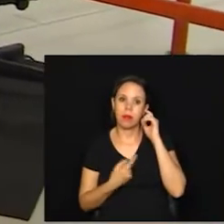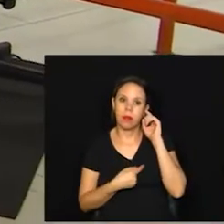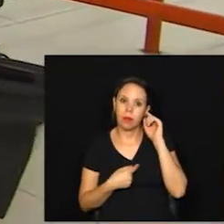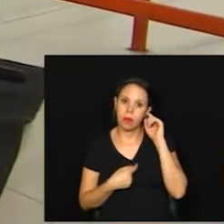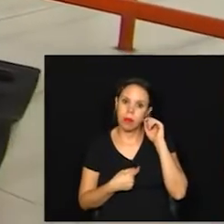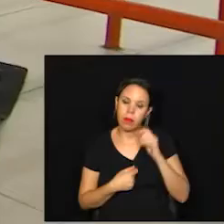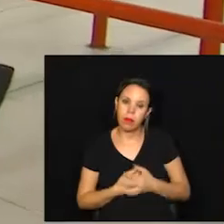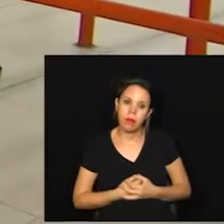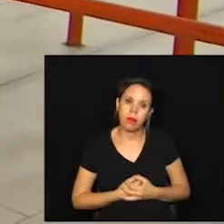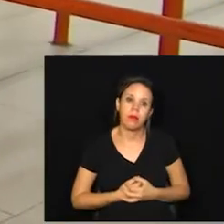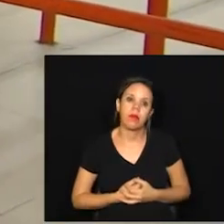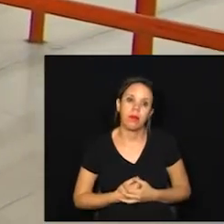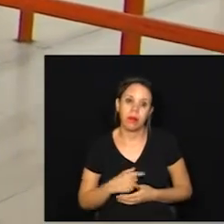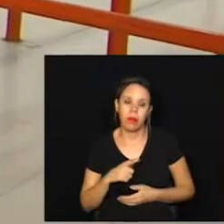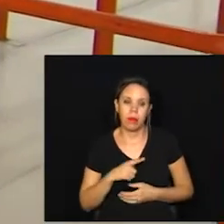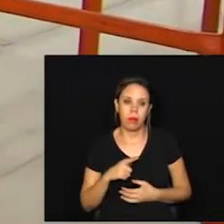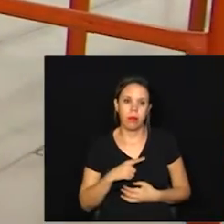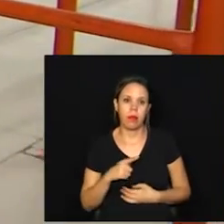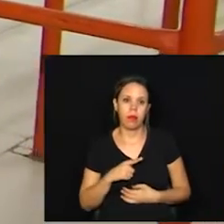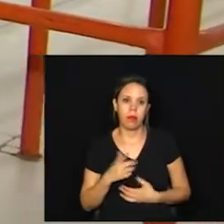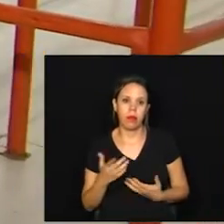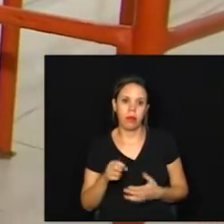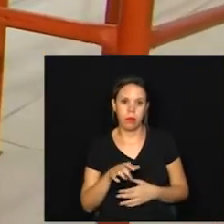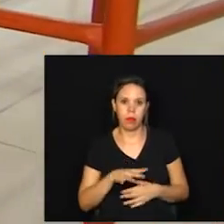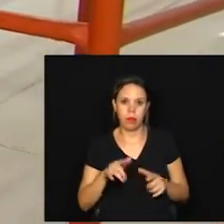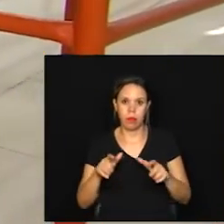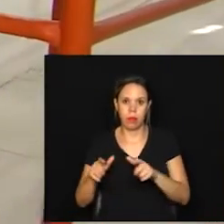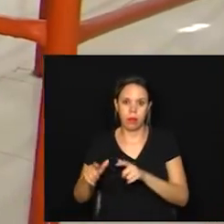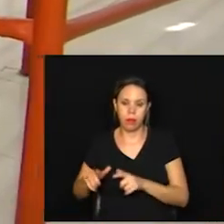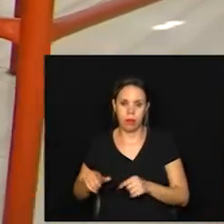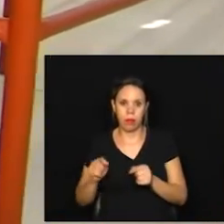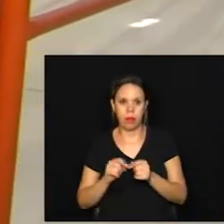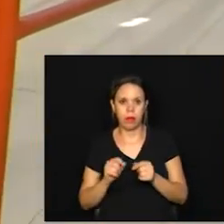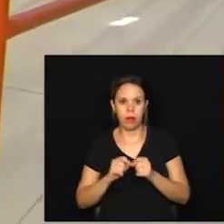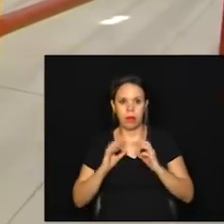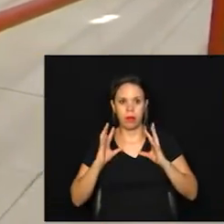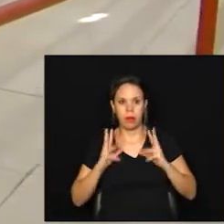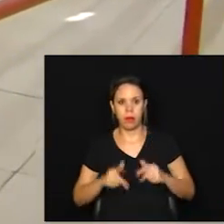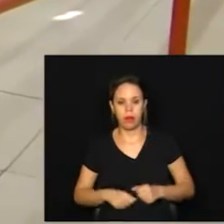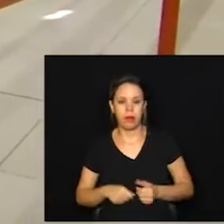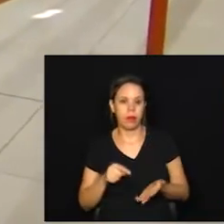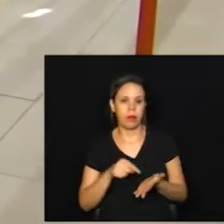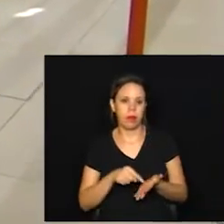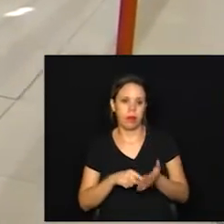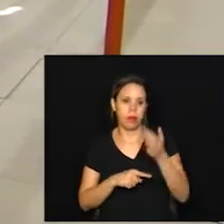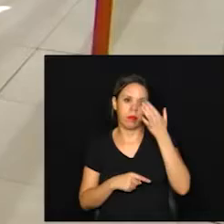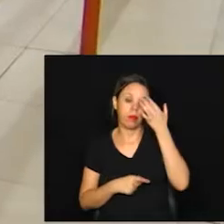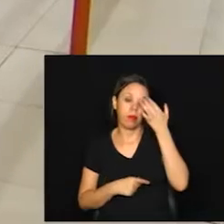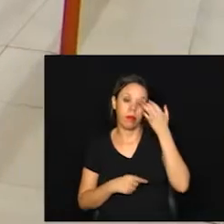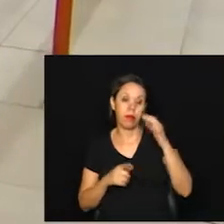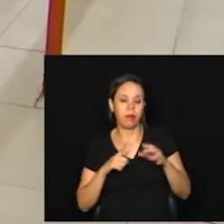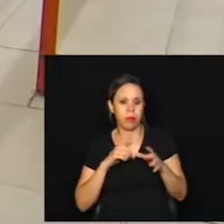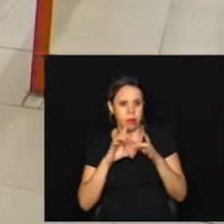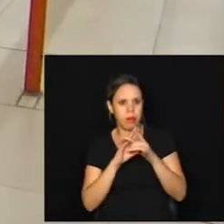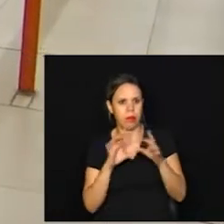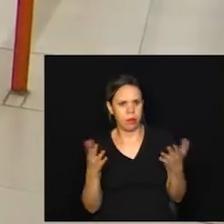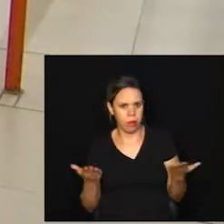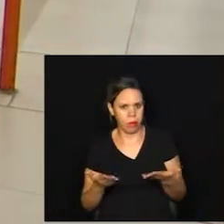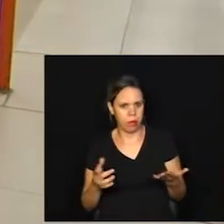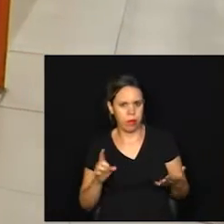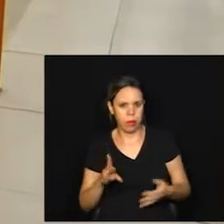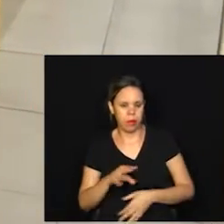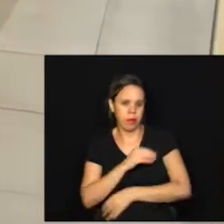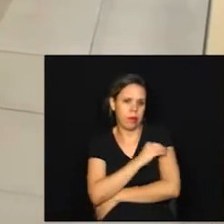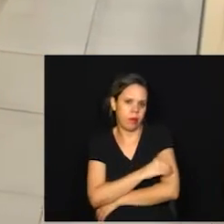nós temos aí nossa área de fazer asepsia nas mãos, tudo. Nós temos disponíveis agora apenas